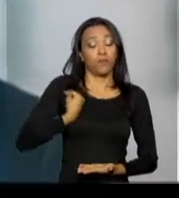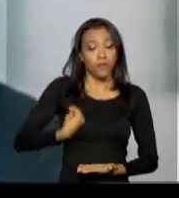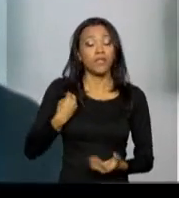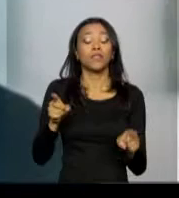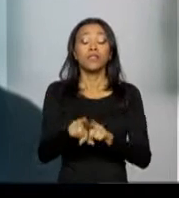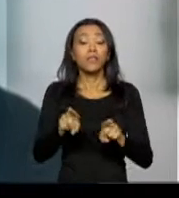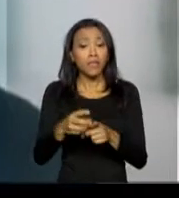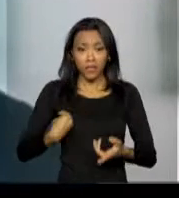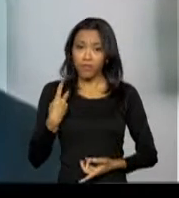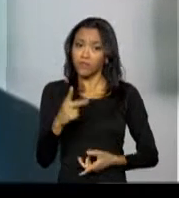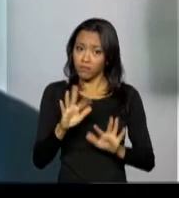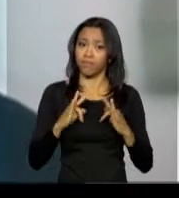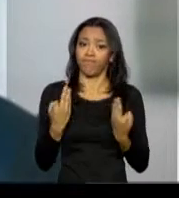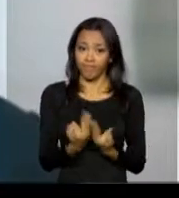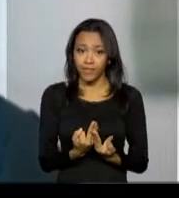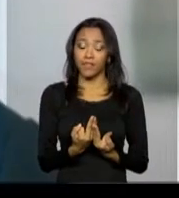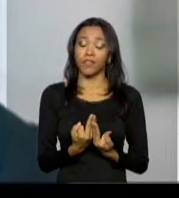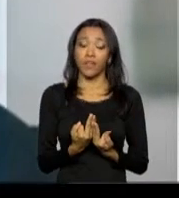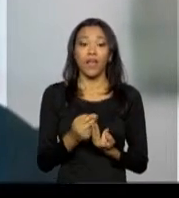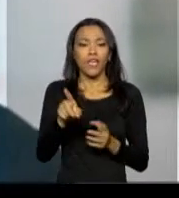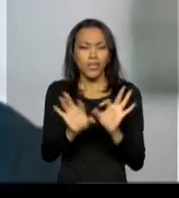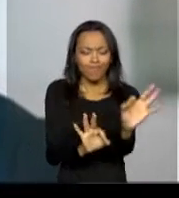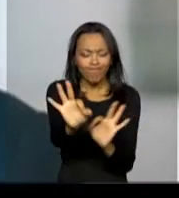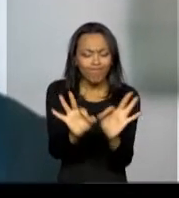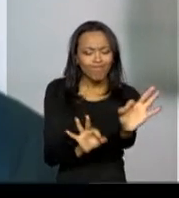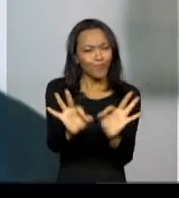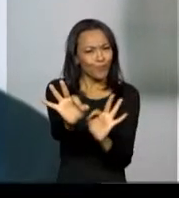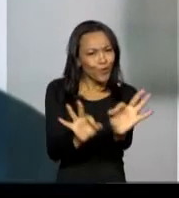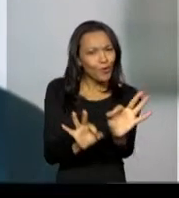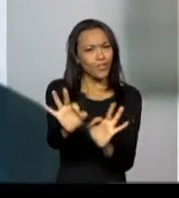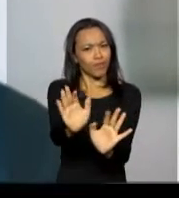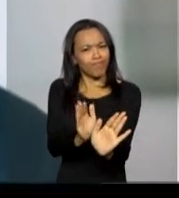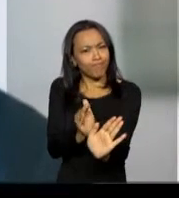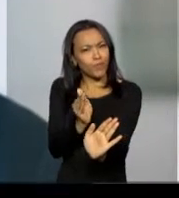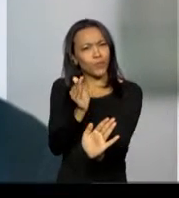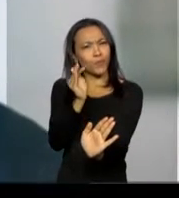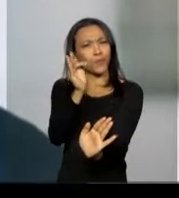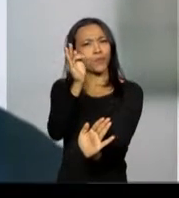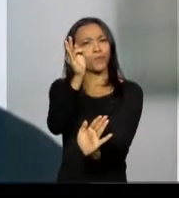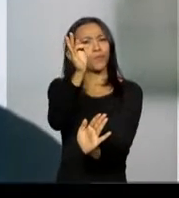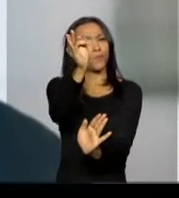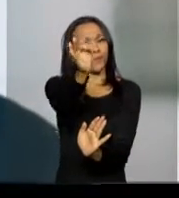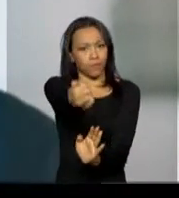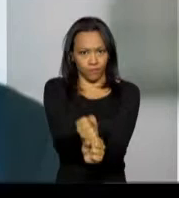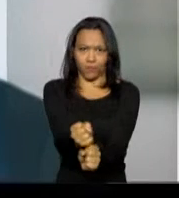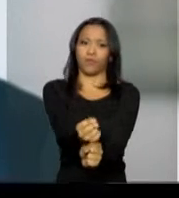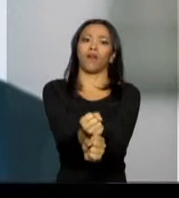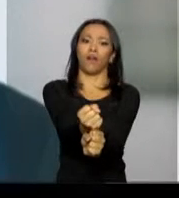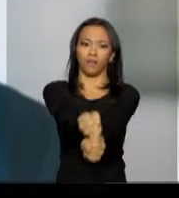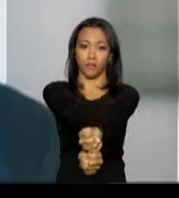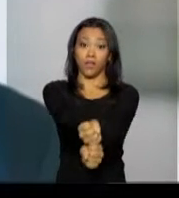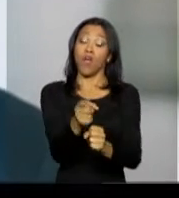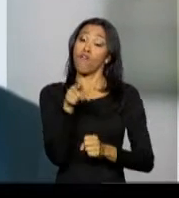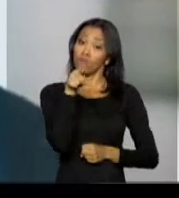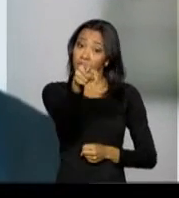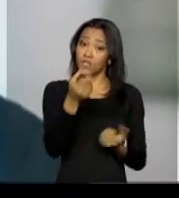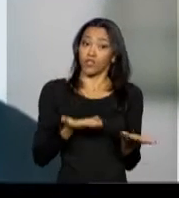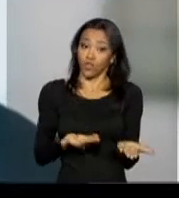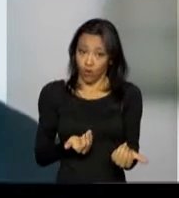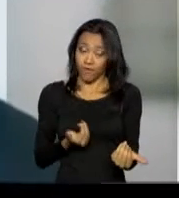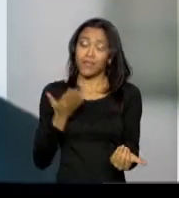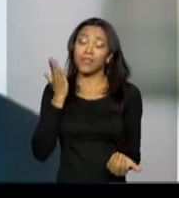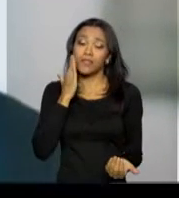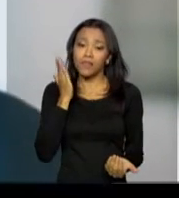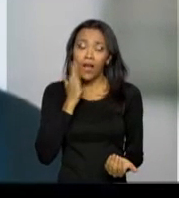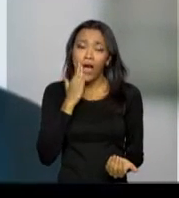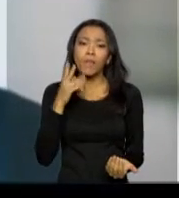na vida de sua família. E projetem isso de forma ampliada para os próximos anos. Você, jovem, sabe o